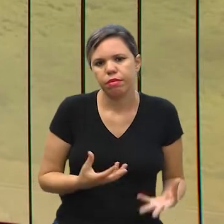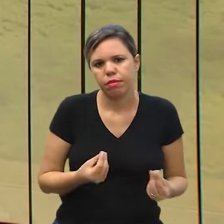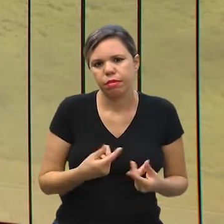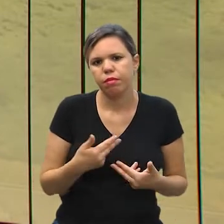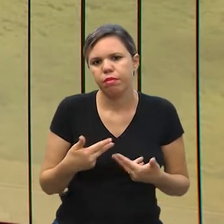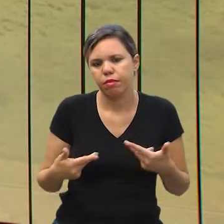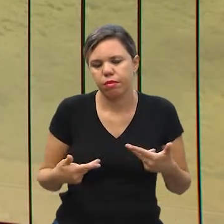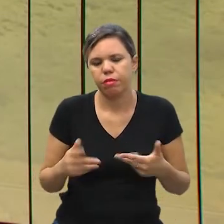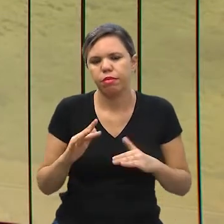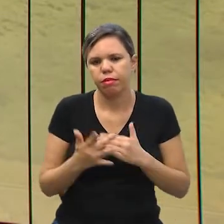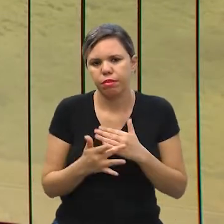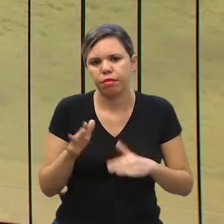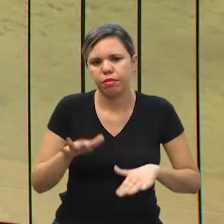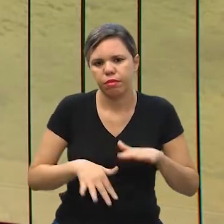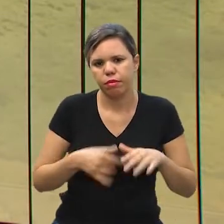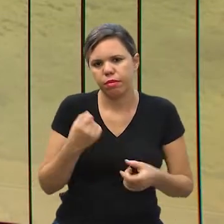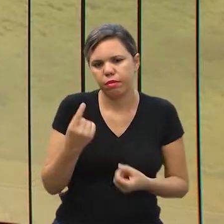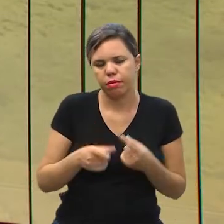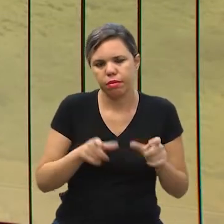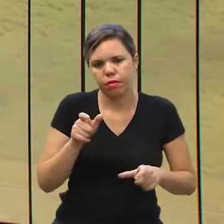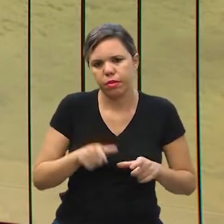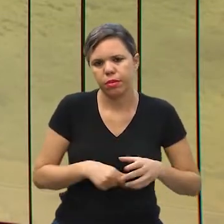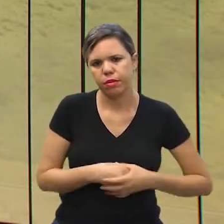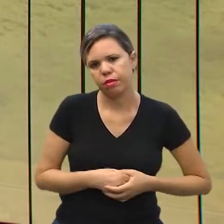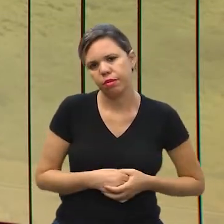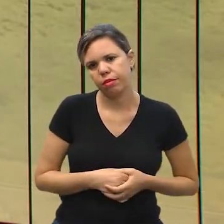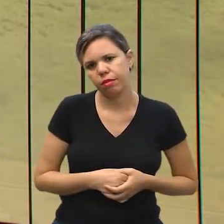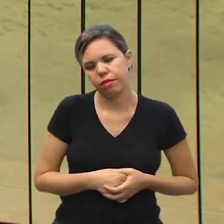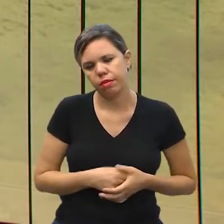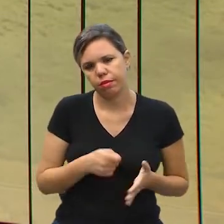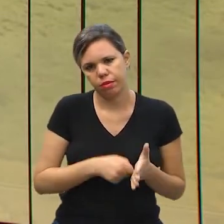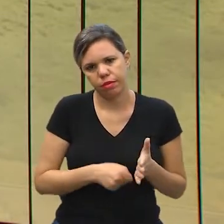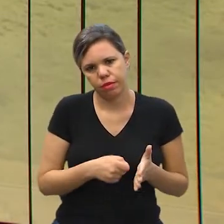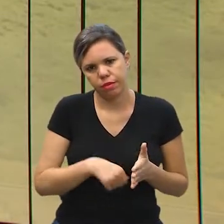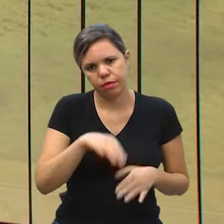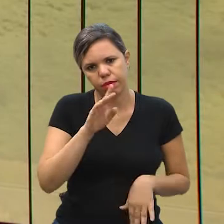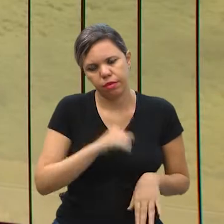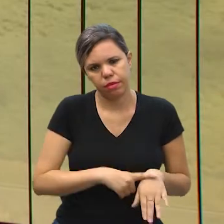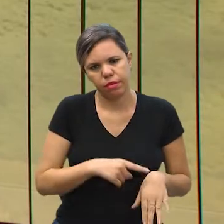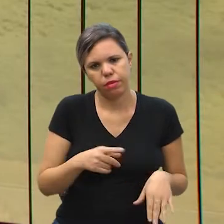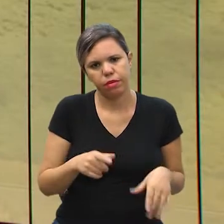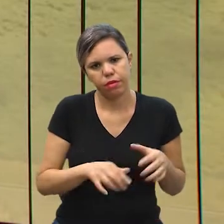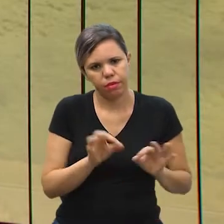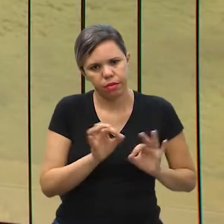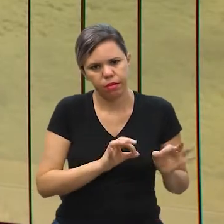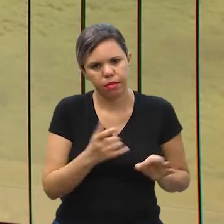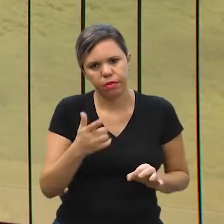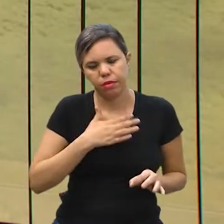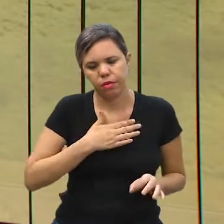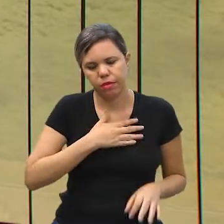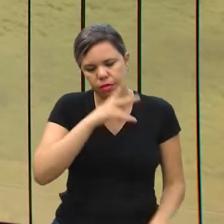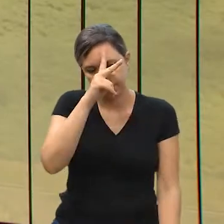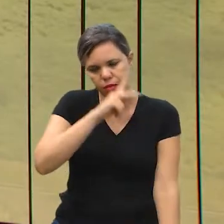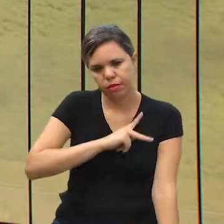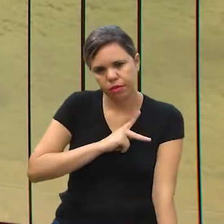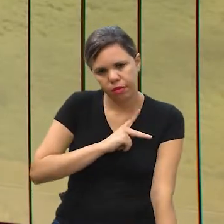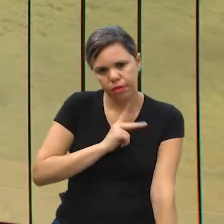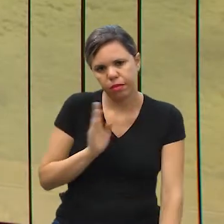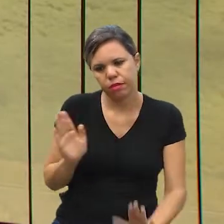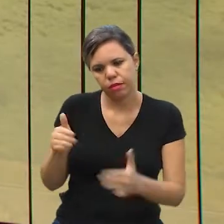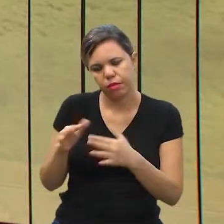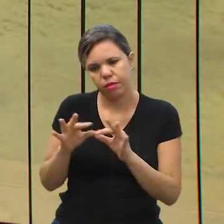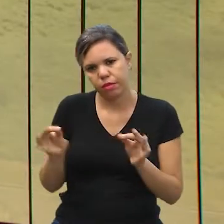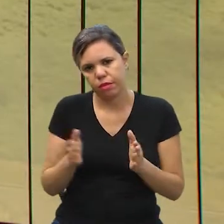transitar por algumas redes sociais algumas o pessoal dedica-se mais assim a produzir outras eu acabo